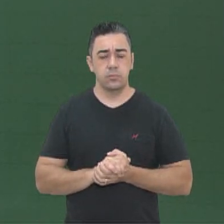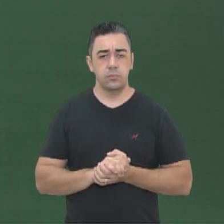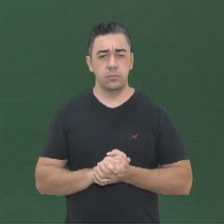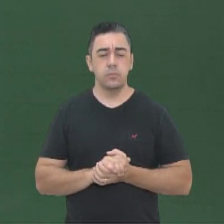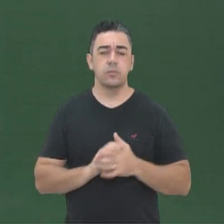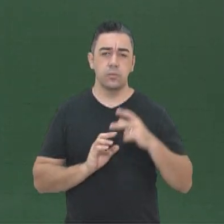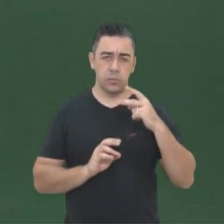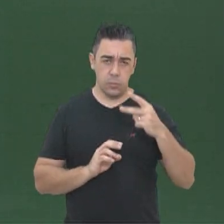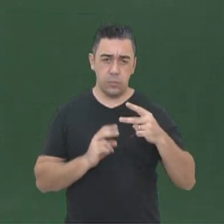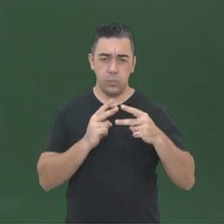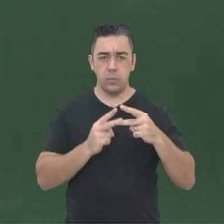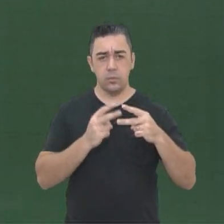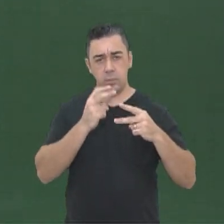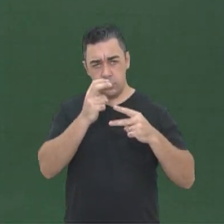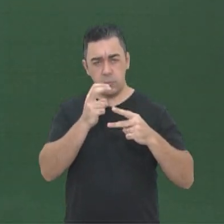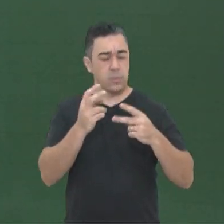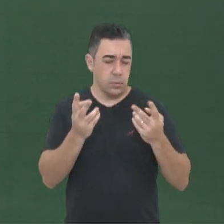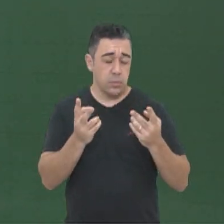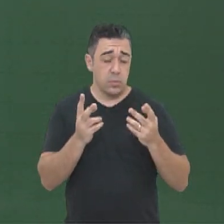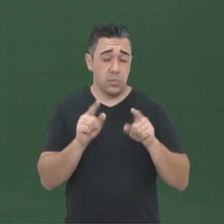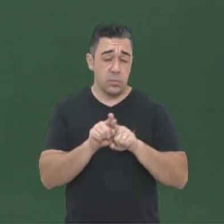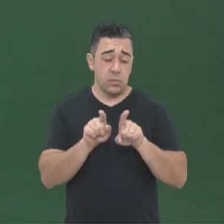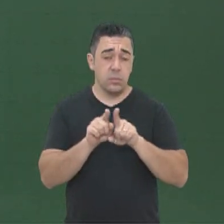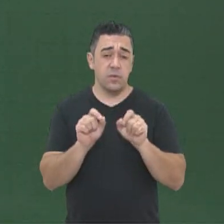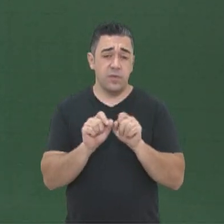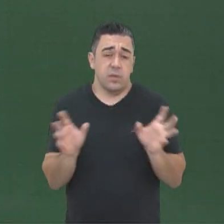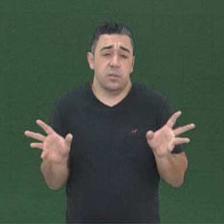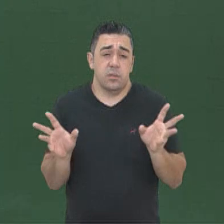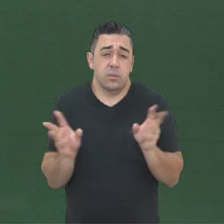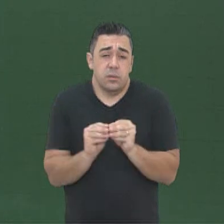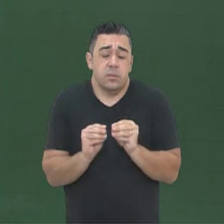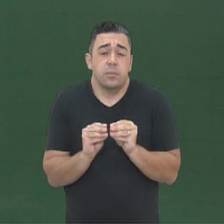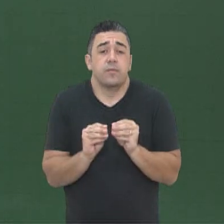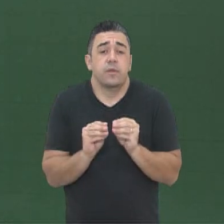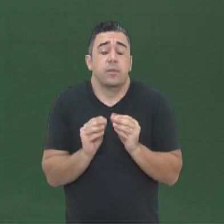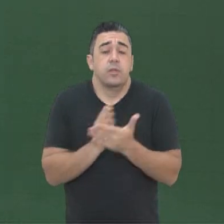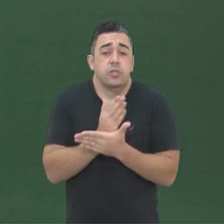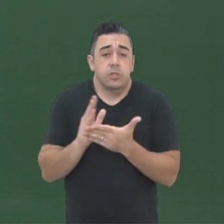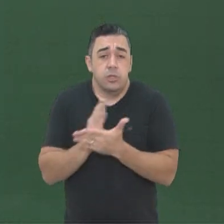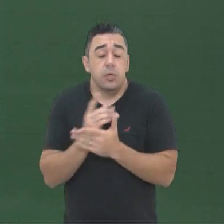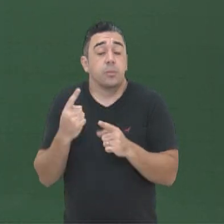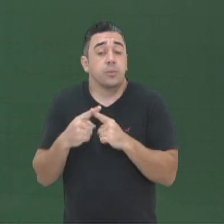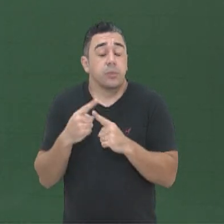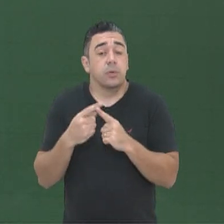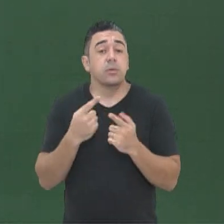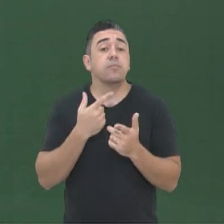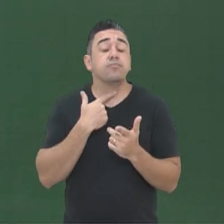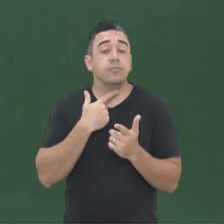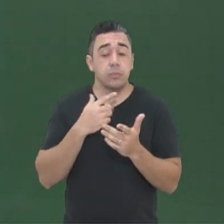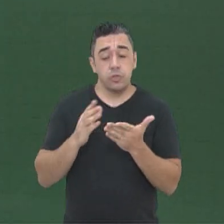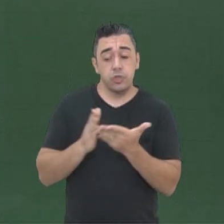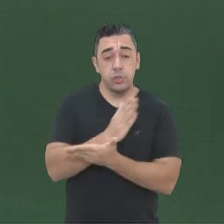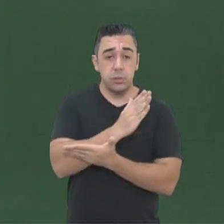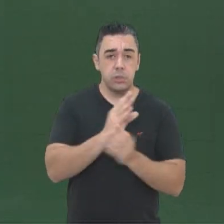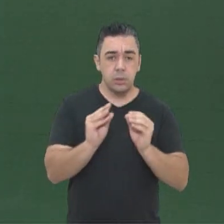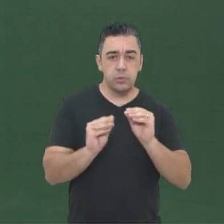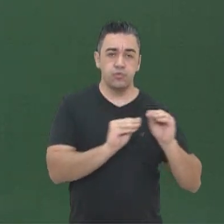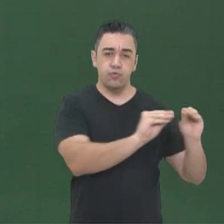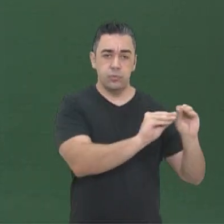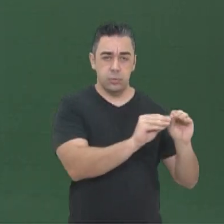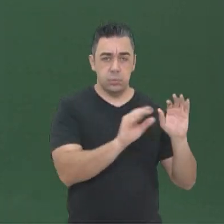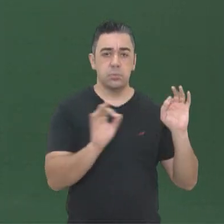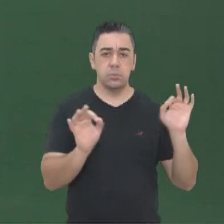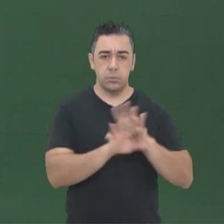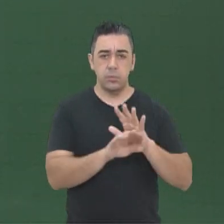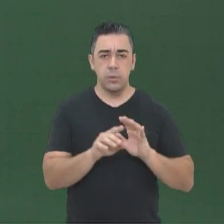2 à quinta. Mesma coisa, tá? Só que escrita de um jeito diferente, de propósito, para que eu possa tirar fora da raiz, tá?